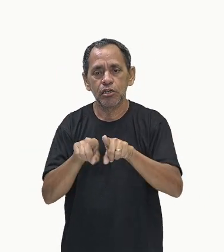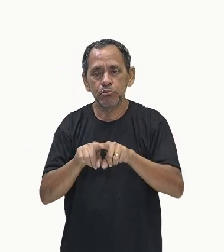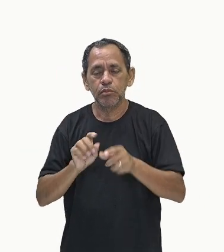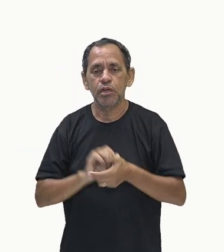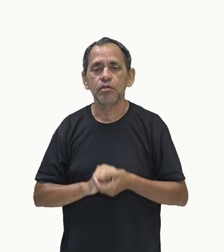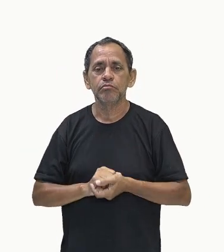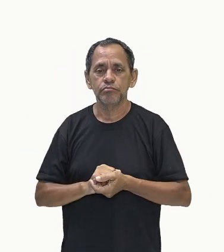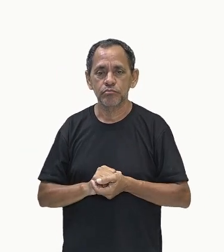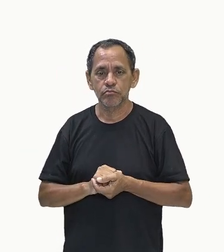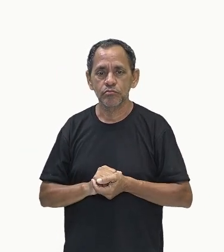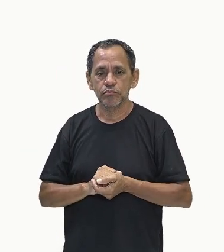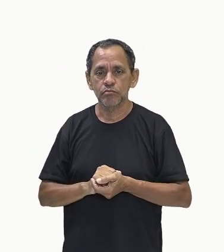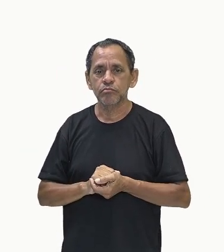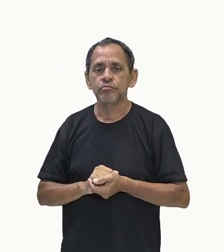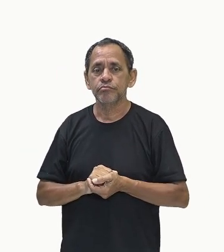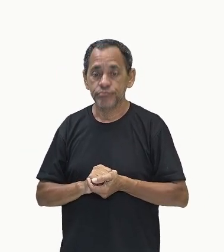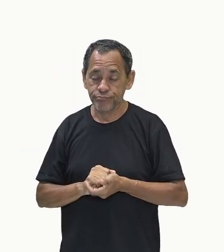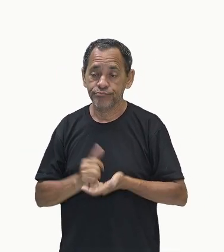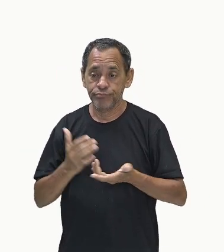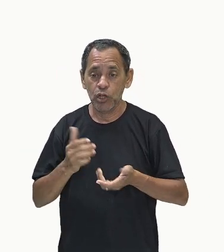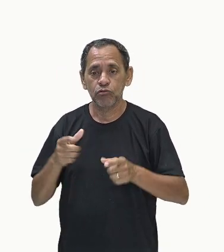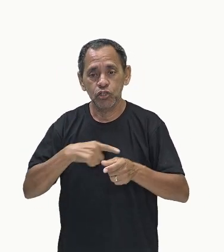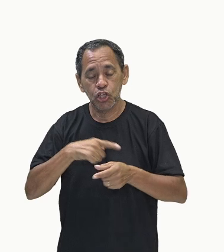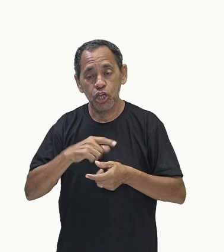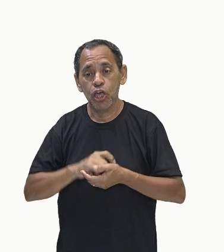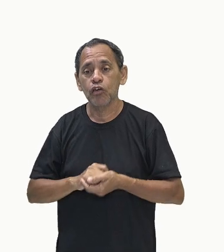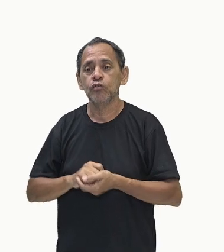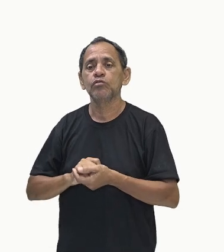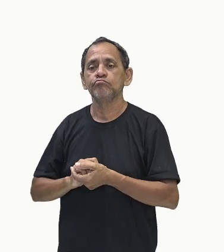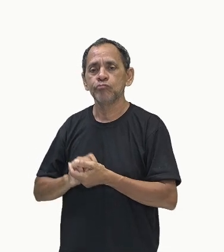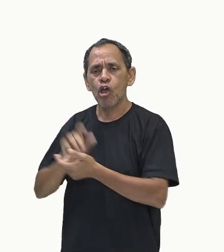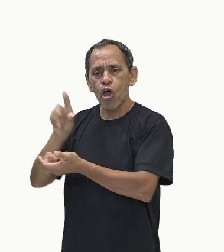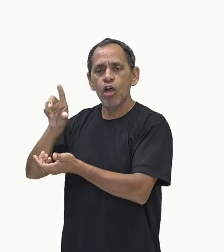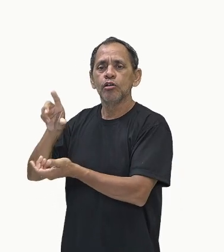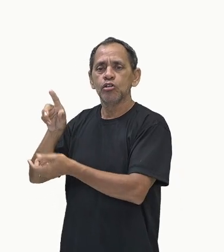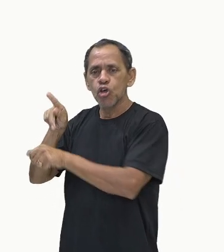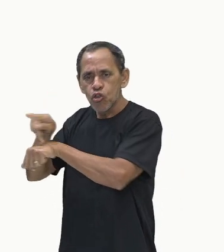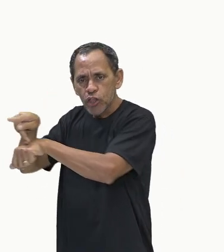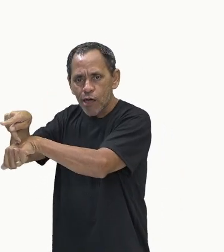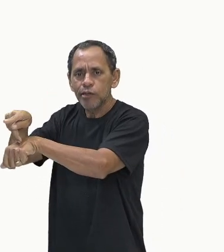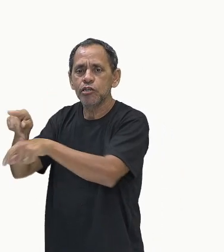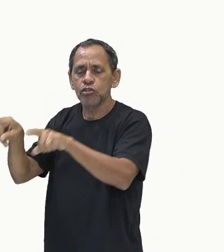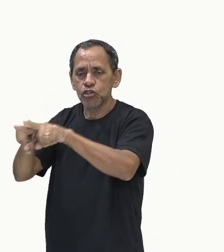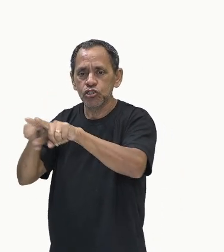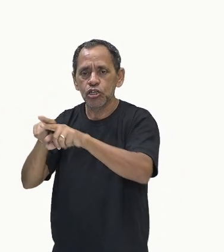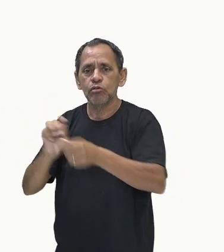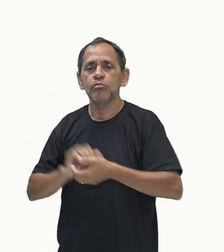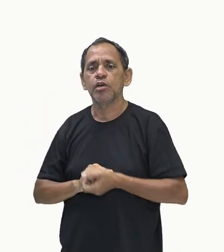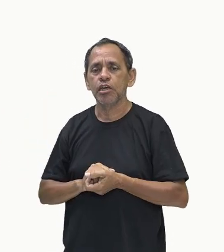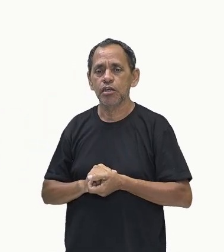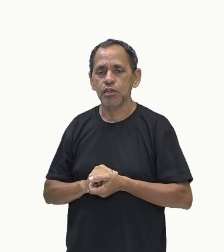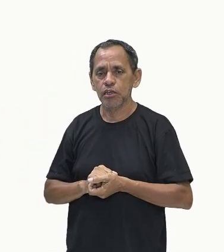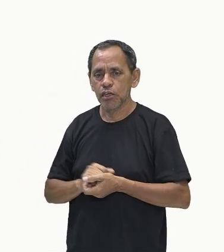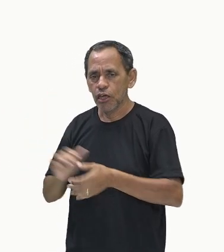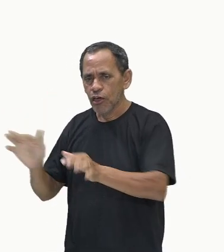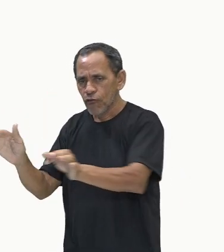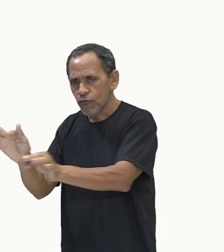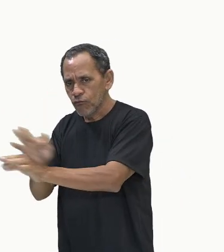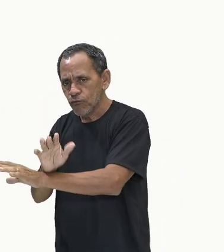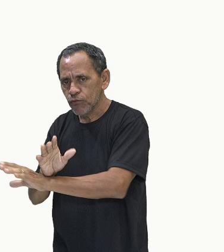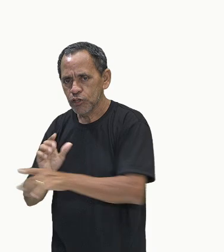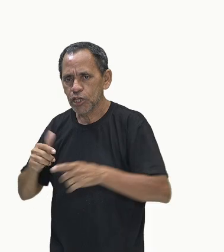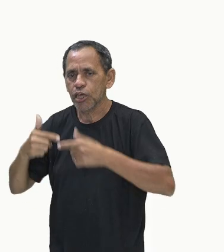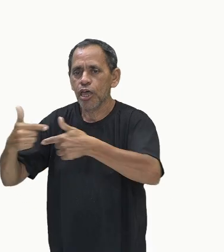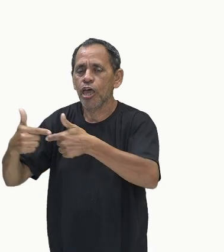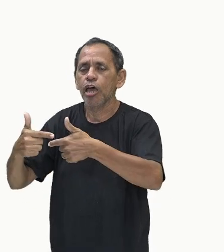persas. Essa batalha, então, de Salamina, ela foi decisiva para o desfecho da guerra. Apesar de contar com uma esquadra